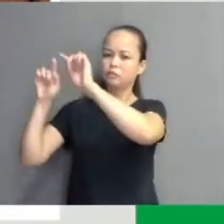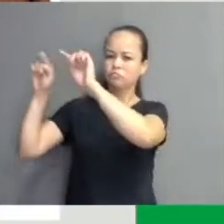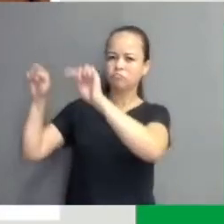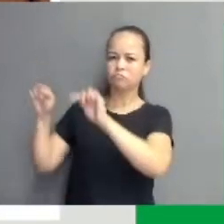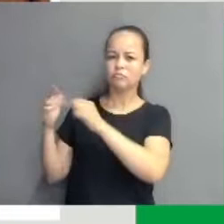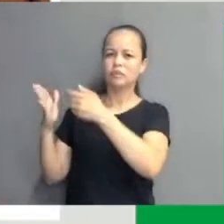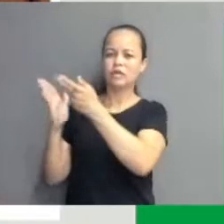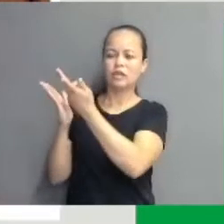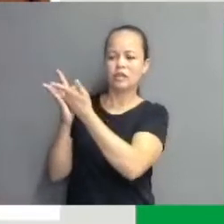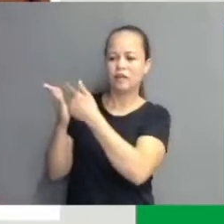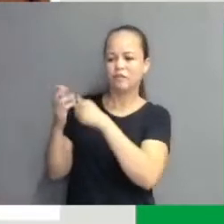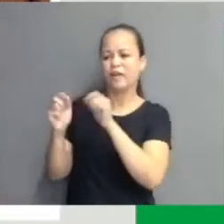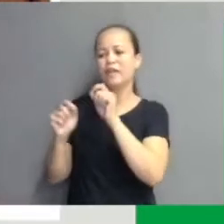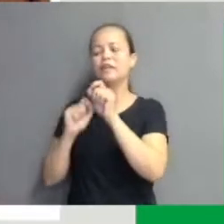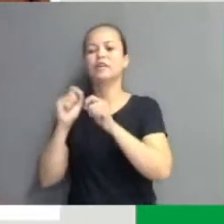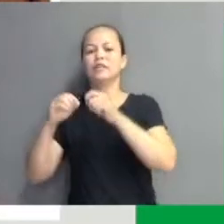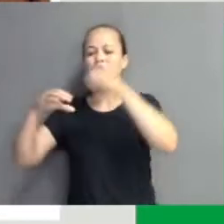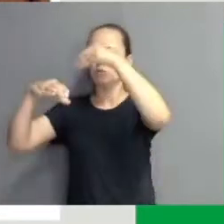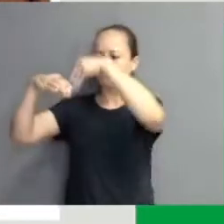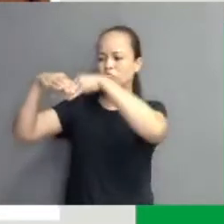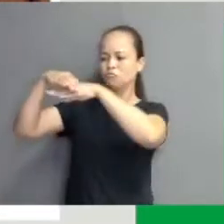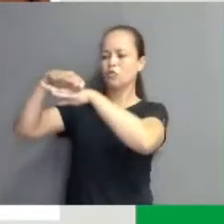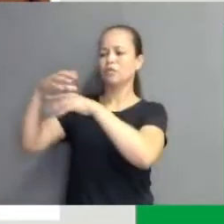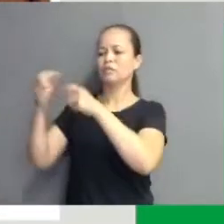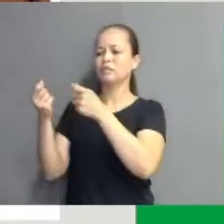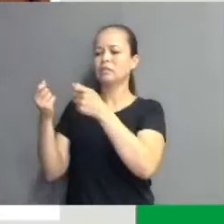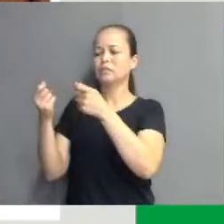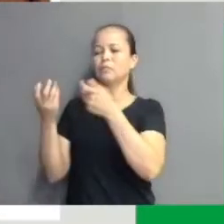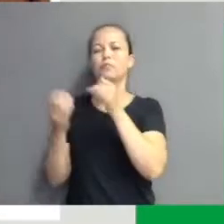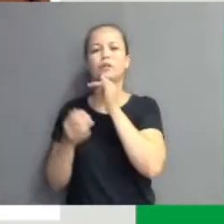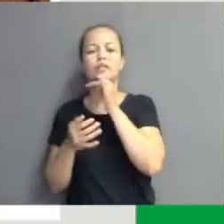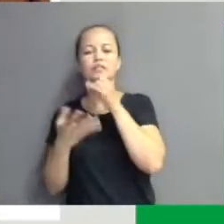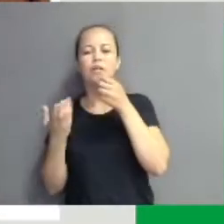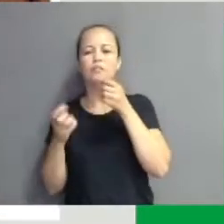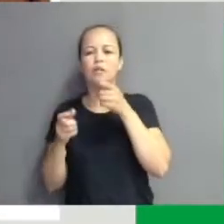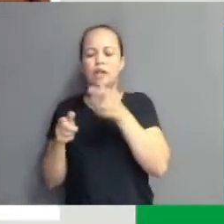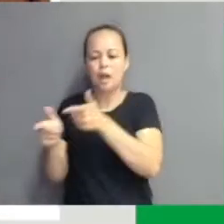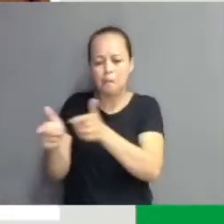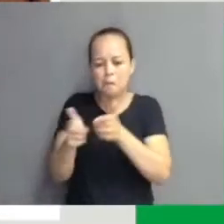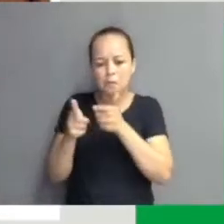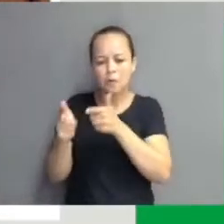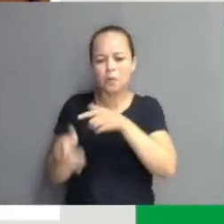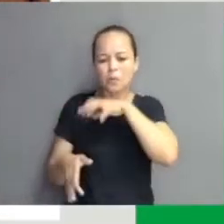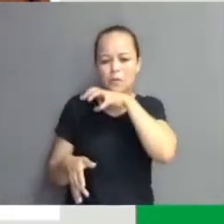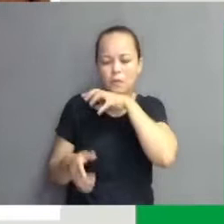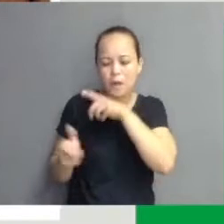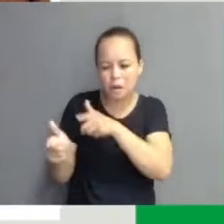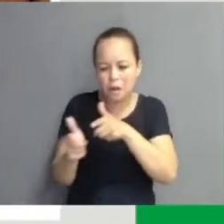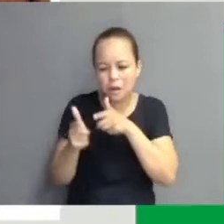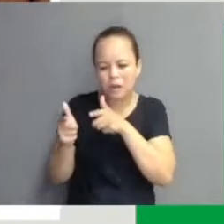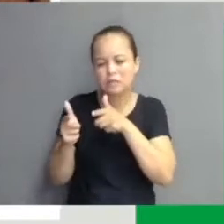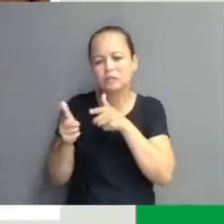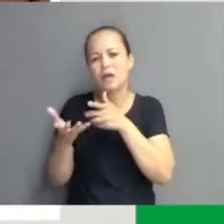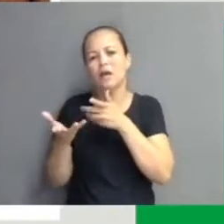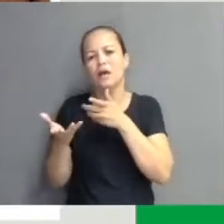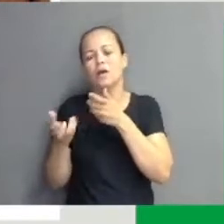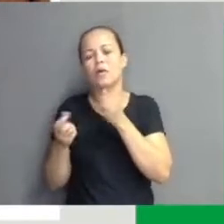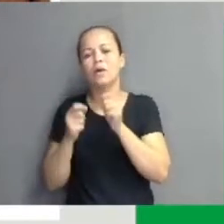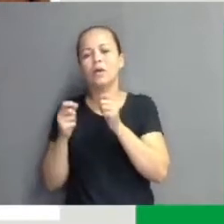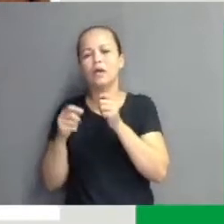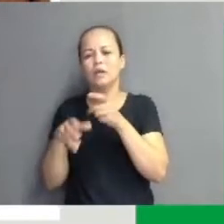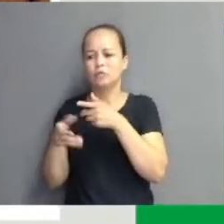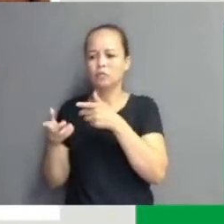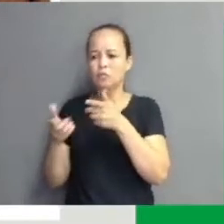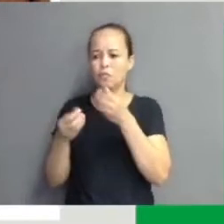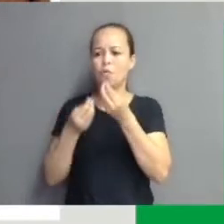que iam fazer por exemplo seja dissessem que iam caçar eles poderiam fazer um desenho indo caçar algum animal pois